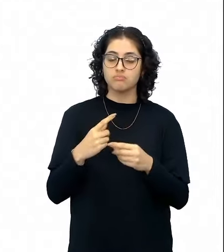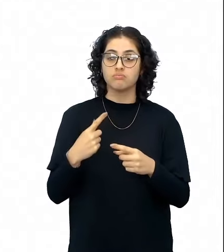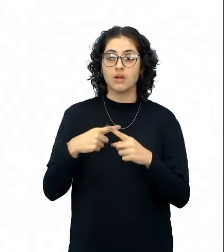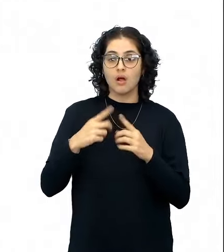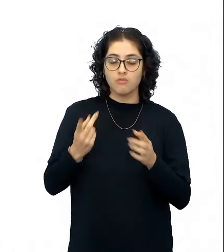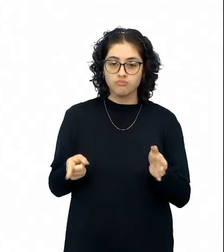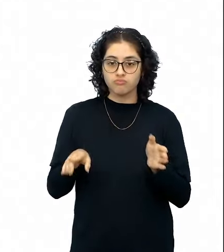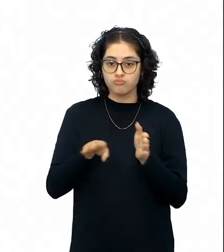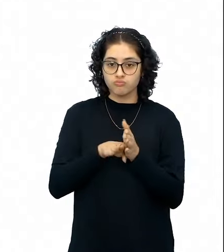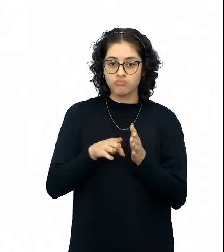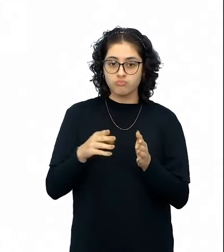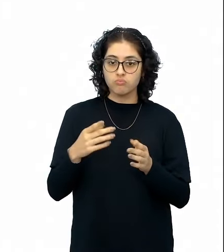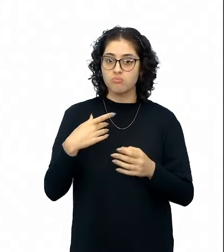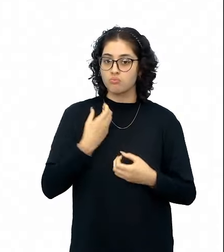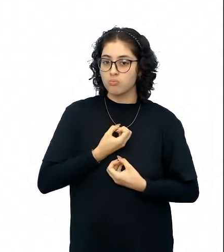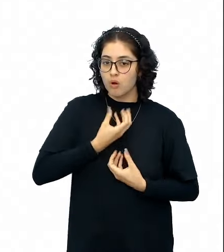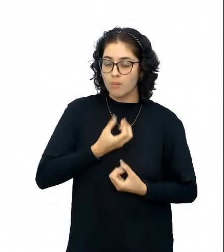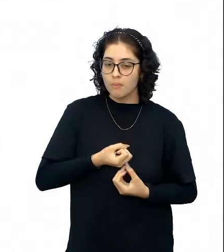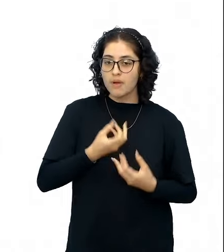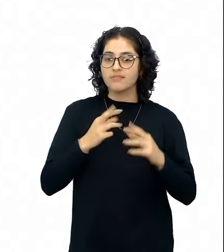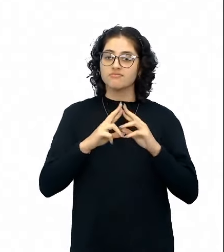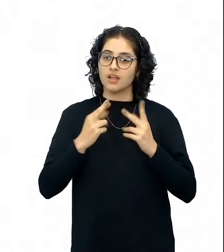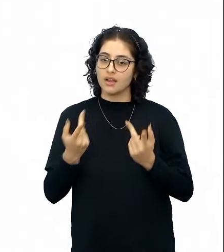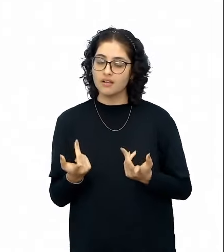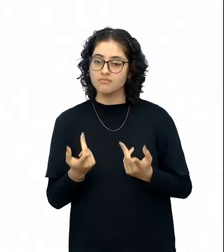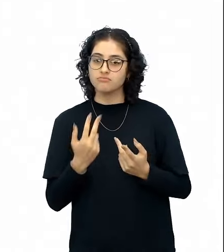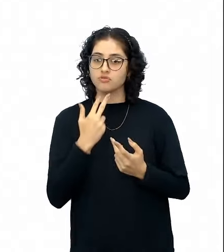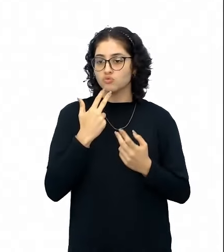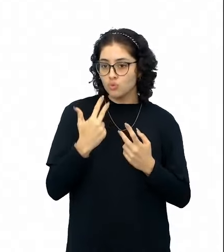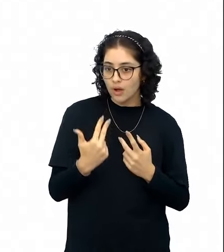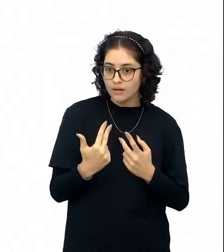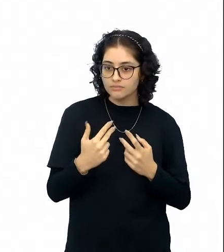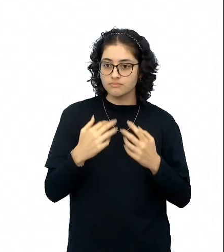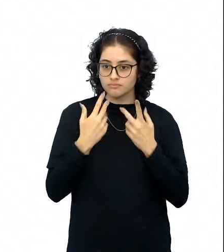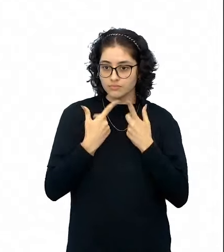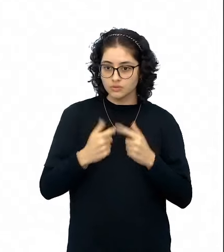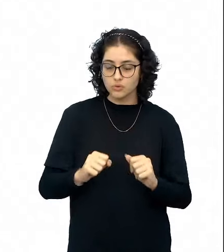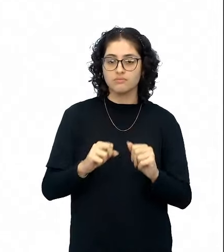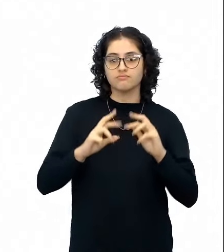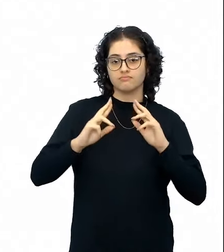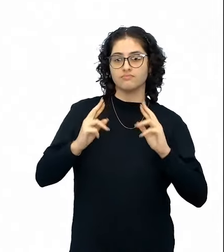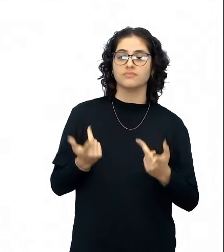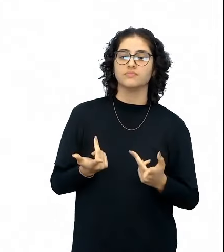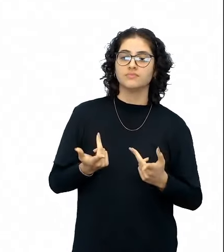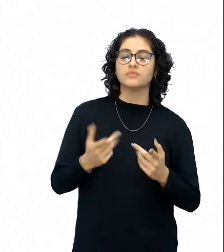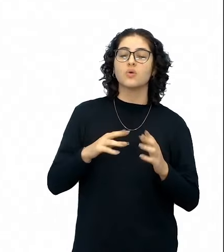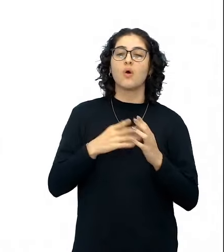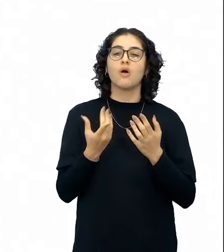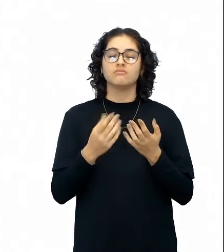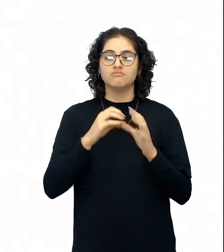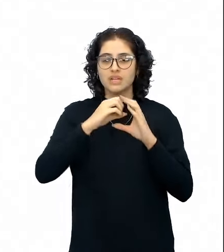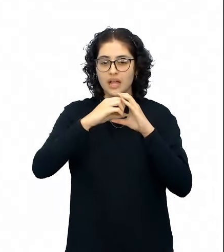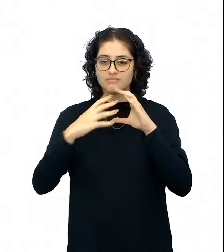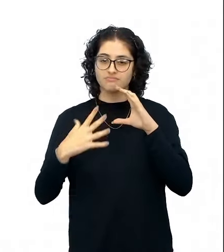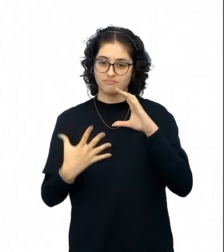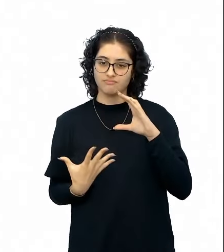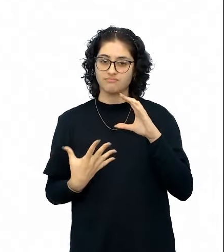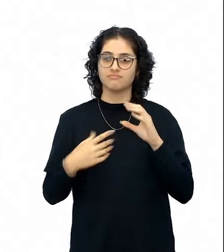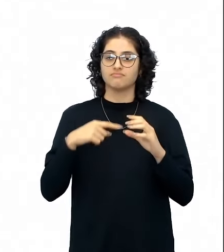identificação do tipo de linguagem, o foco da composição, características do gênero textual. Então é